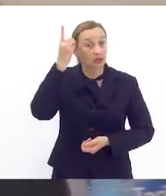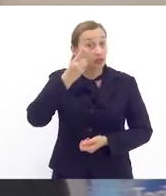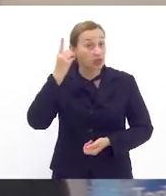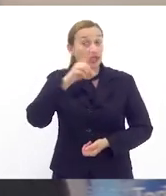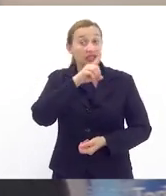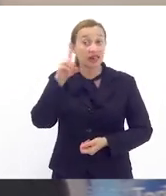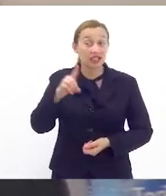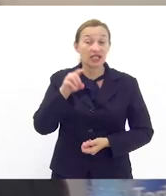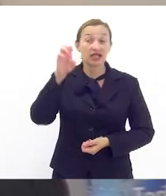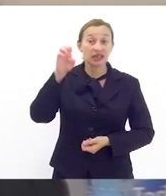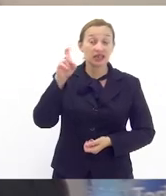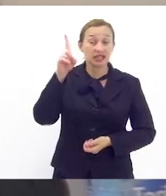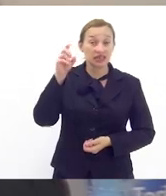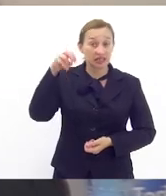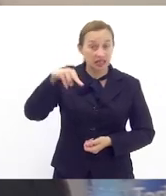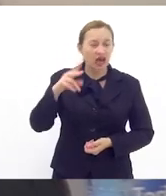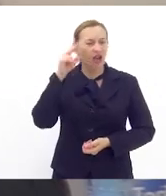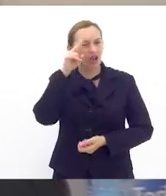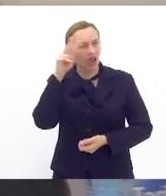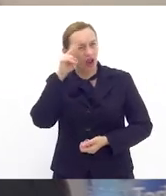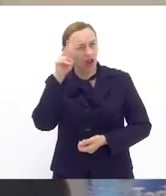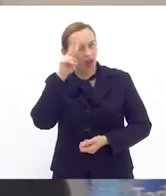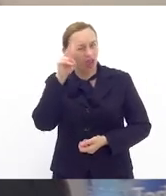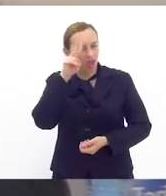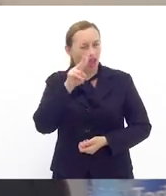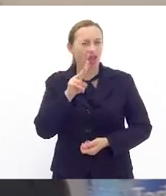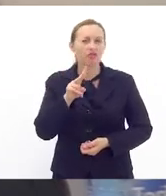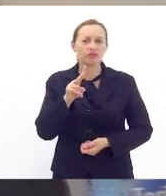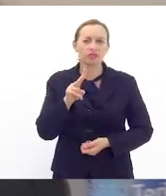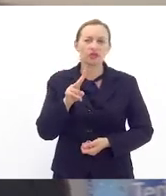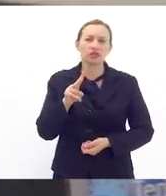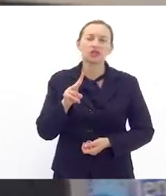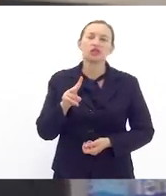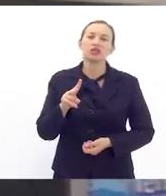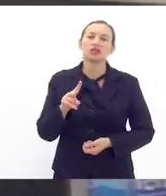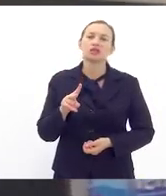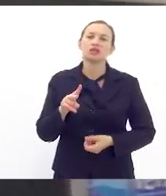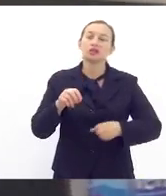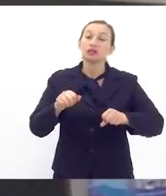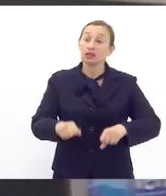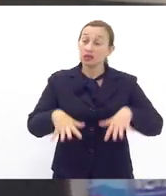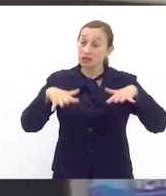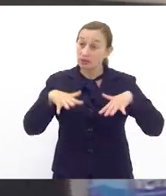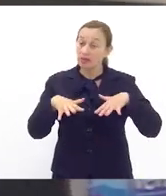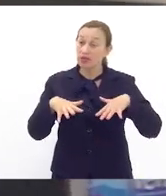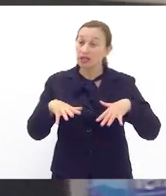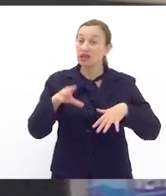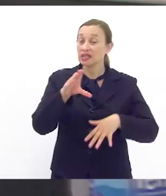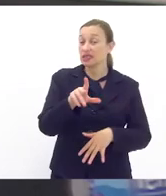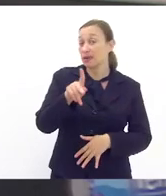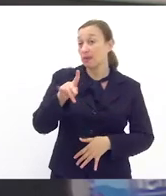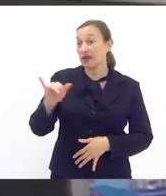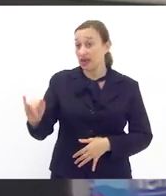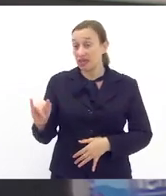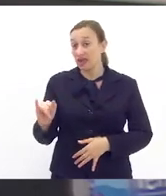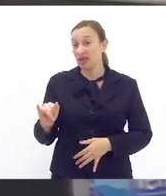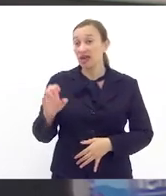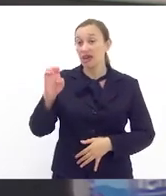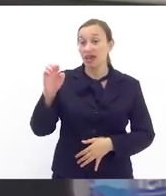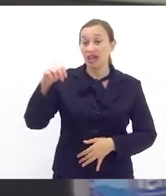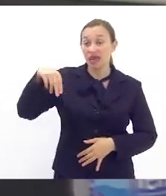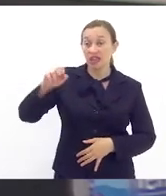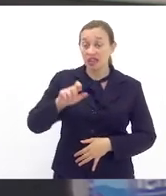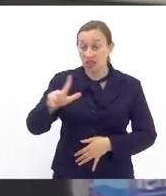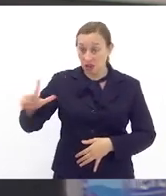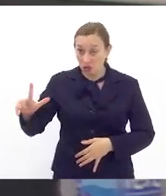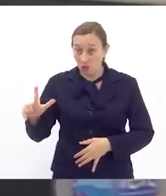que relembra a atuação dessa Assembleia com relação à questão da CPI e da enel CPI da